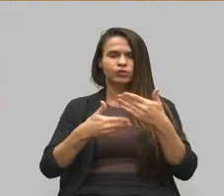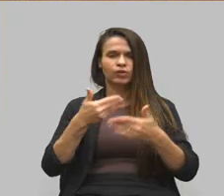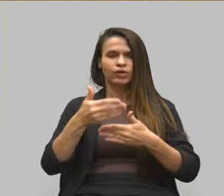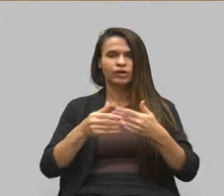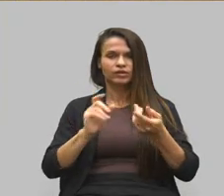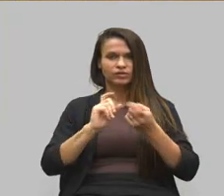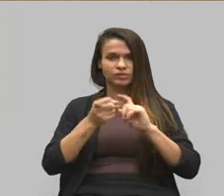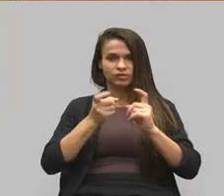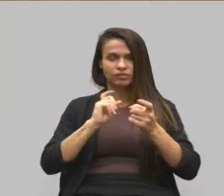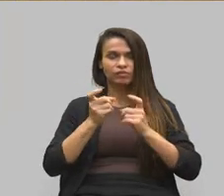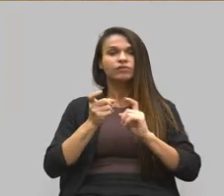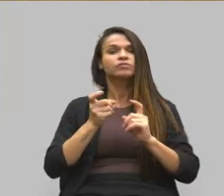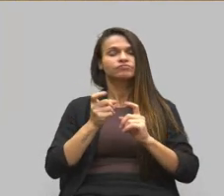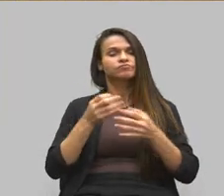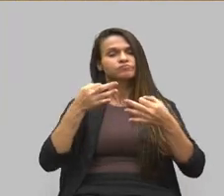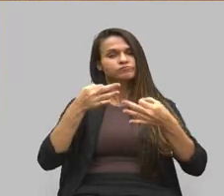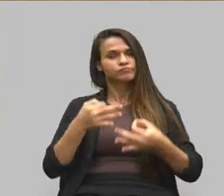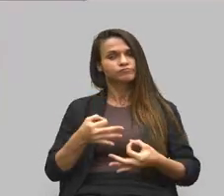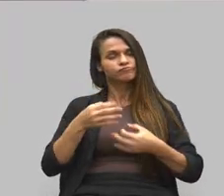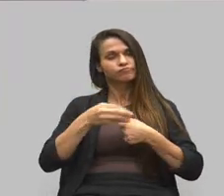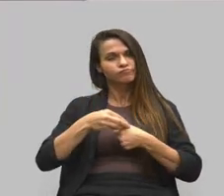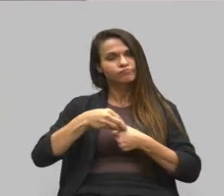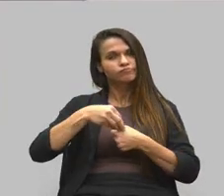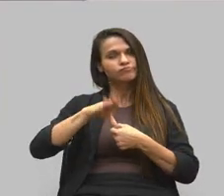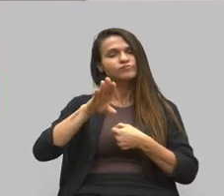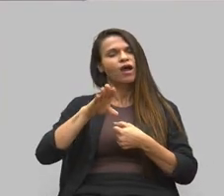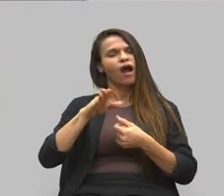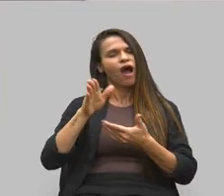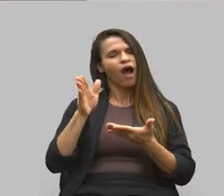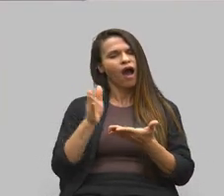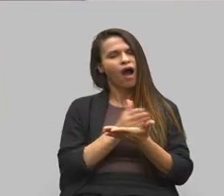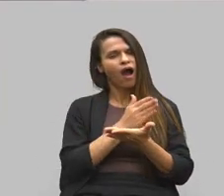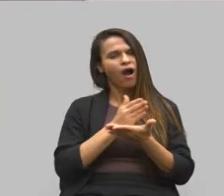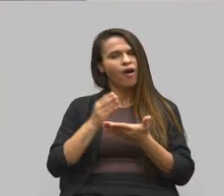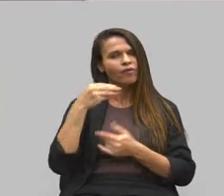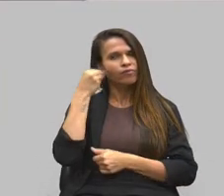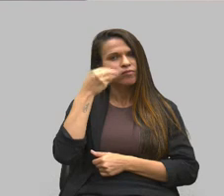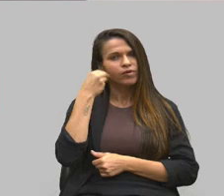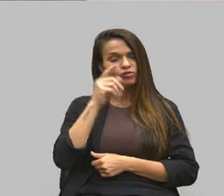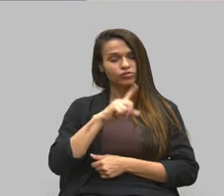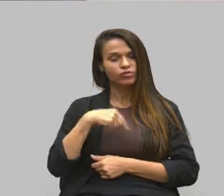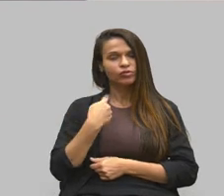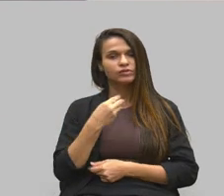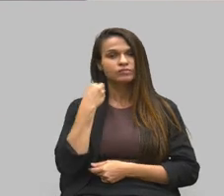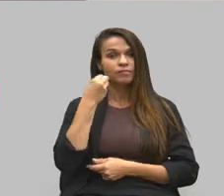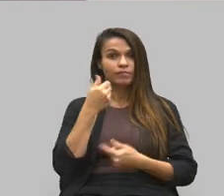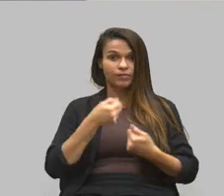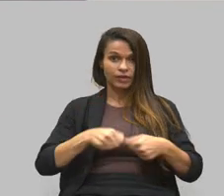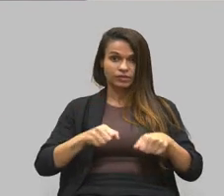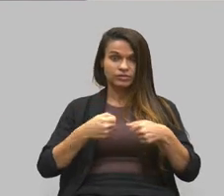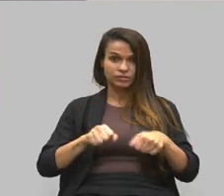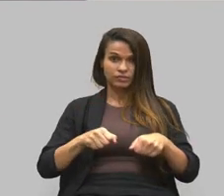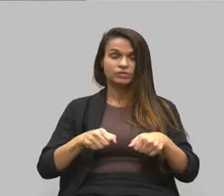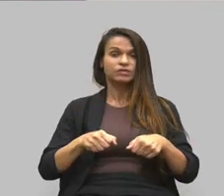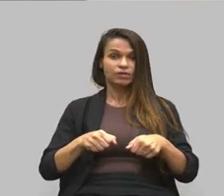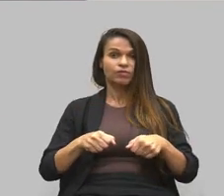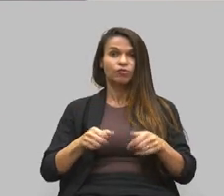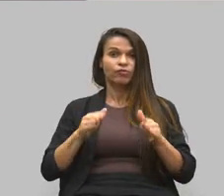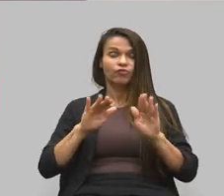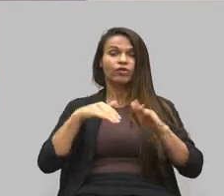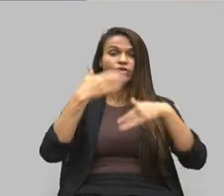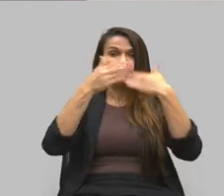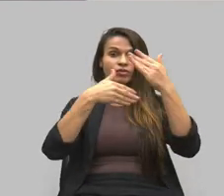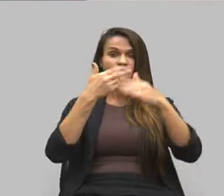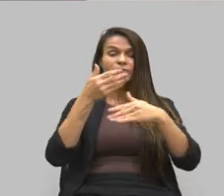certamente trarão algumas demandas que nós precisamos avançar para esse